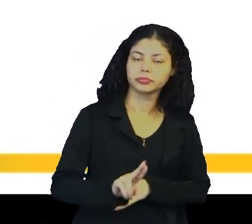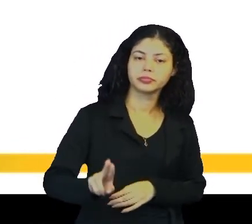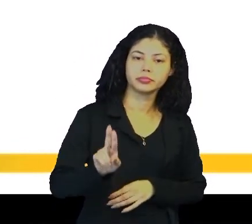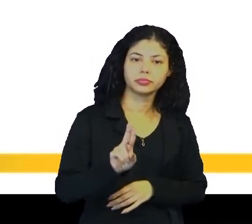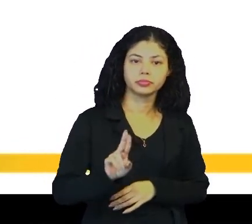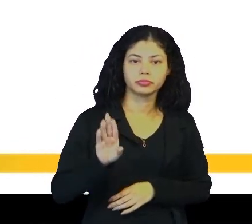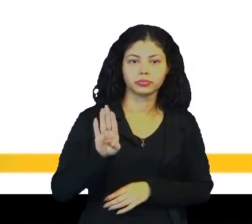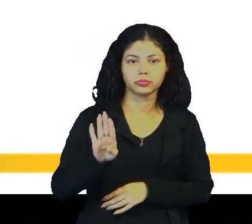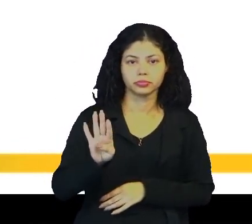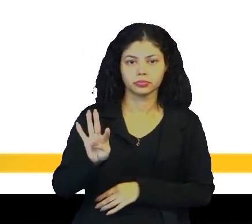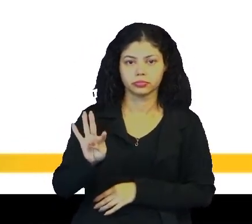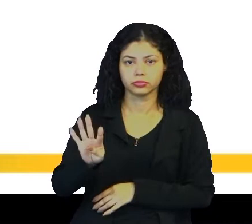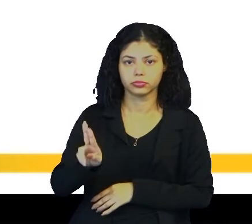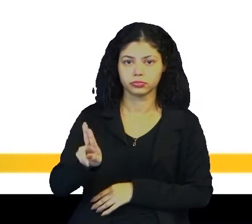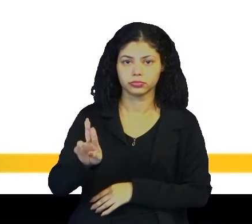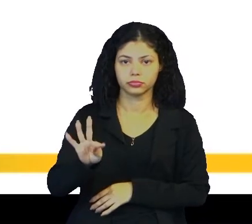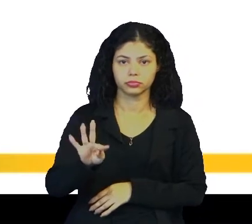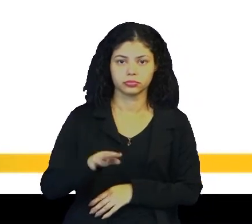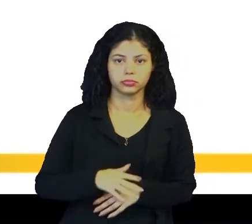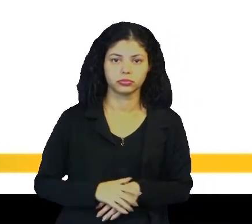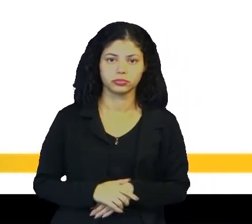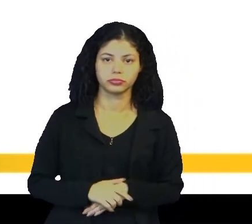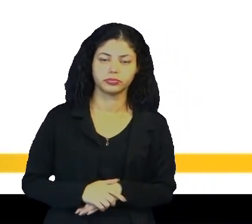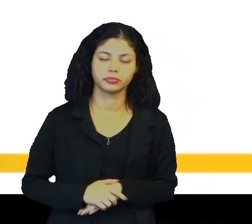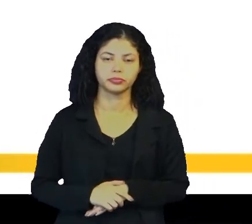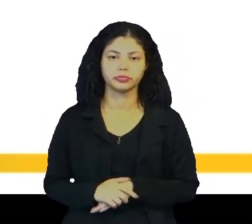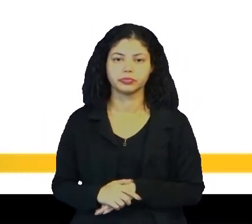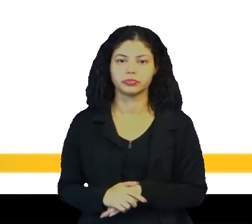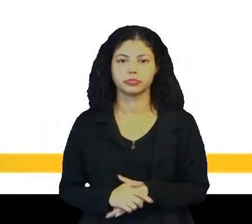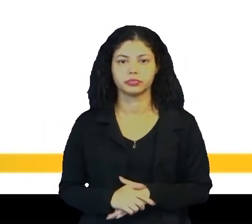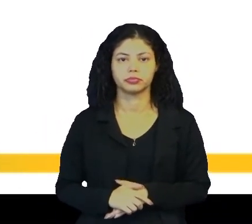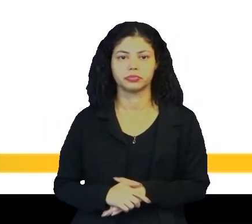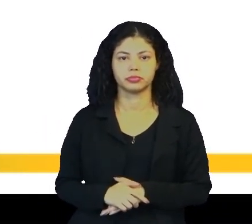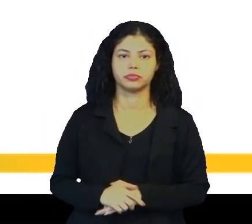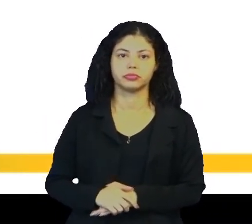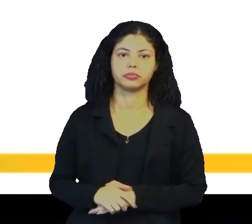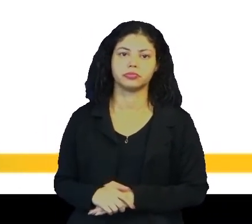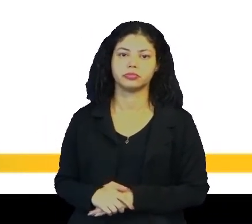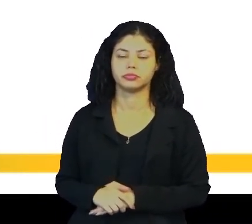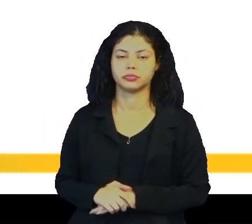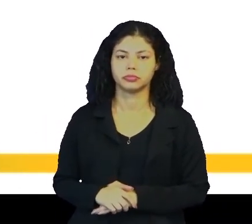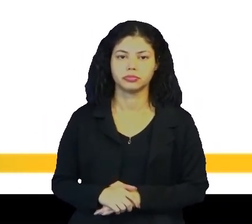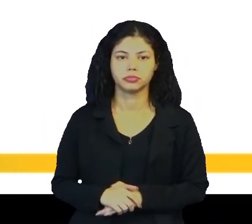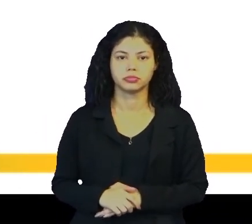o but, ok? Que é o mas.